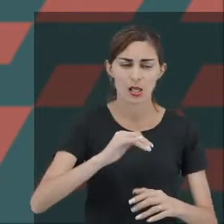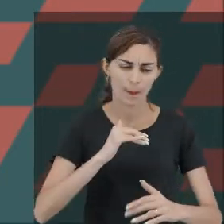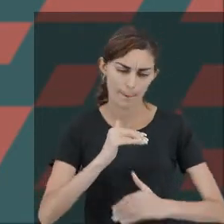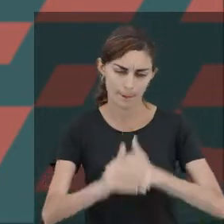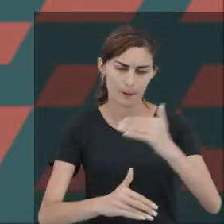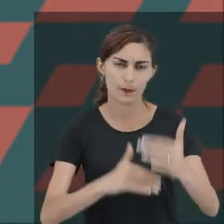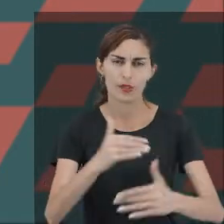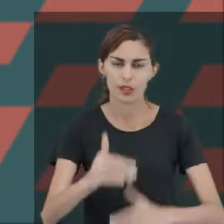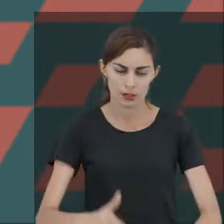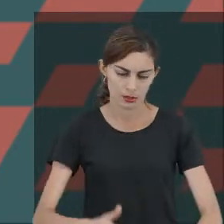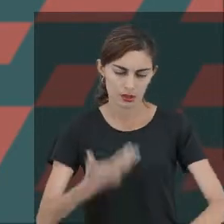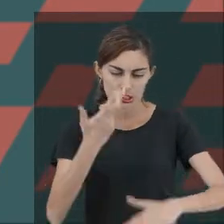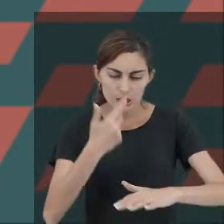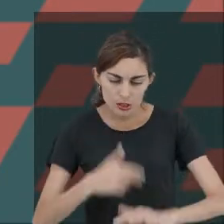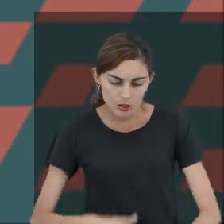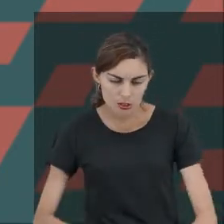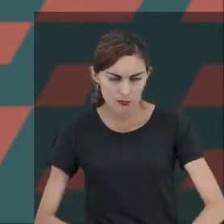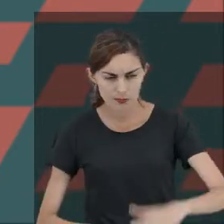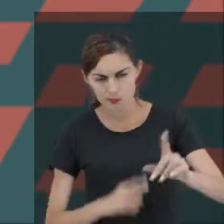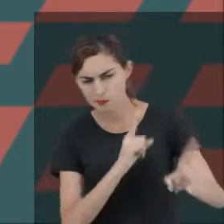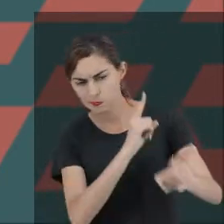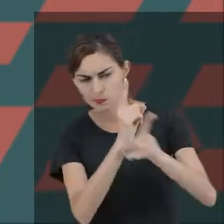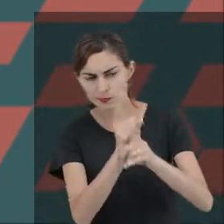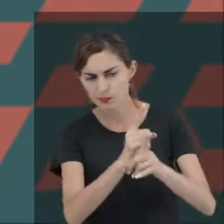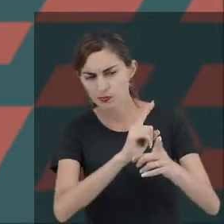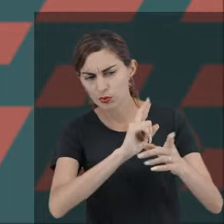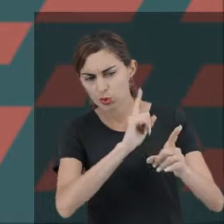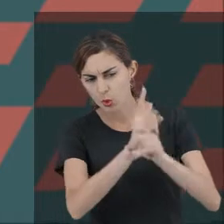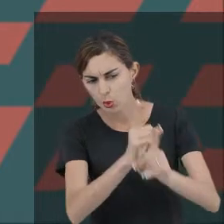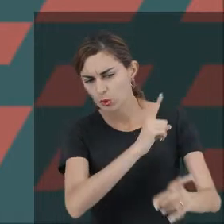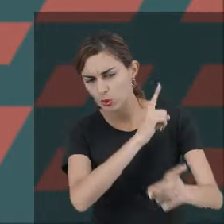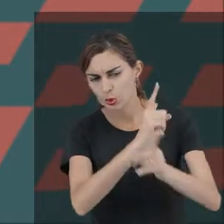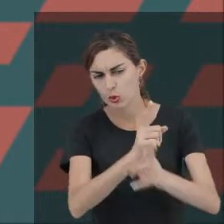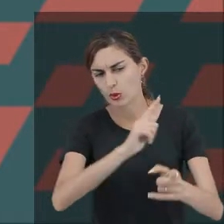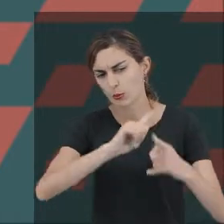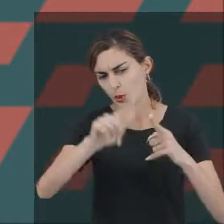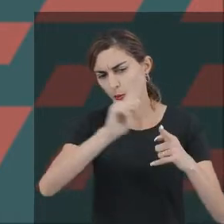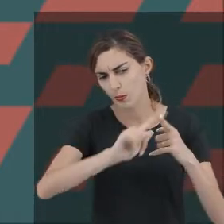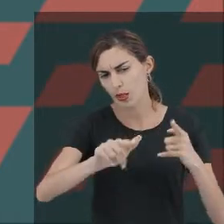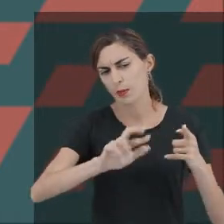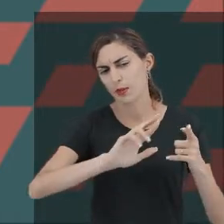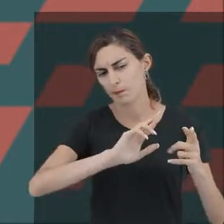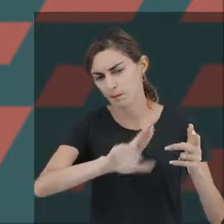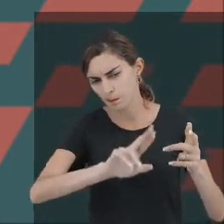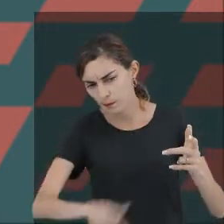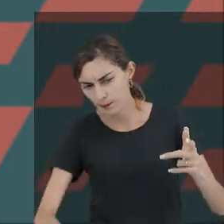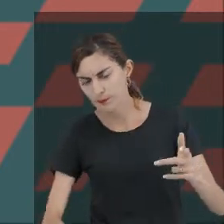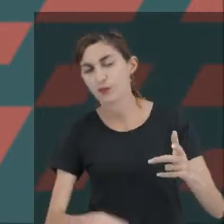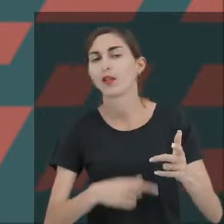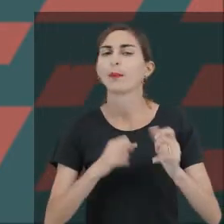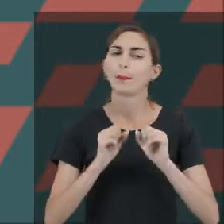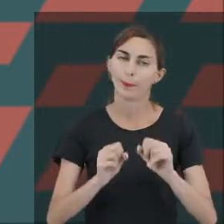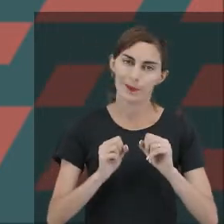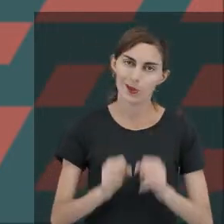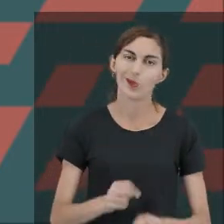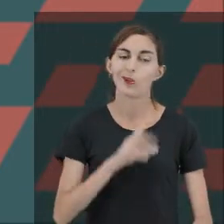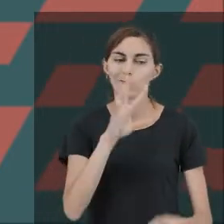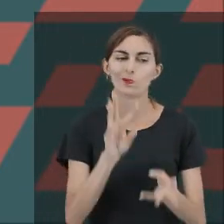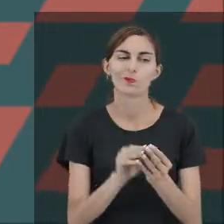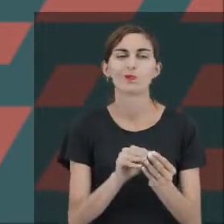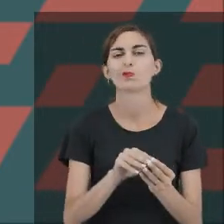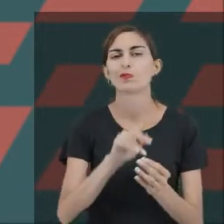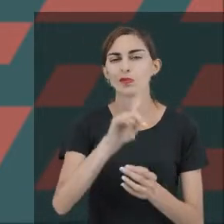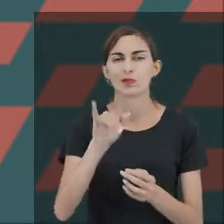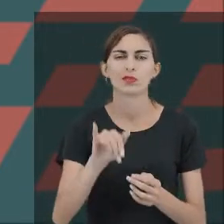ser repensado caso, à medida que a criança cresça, surjam outros achados. Então, o resultado descartado ele não